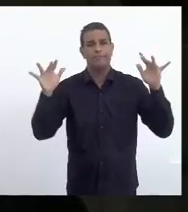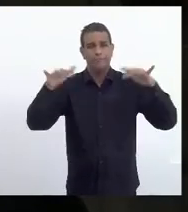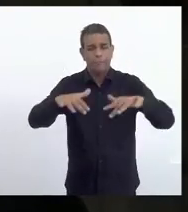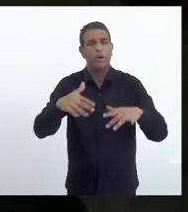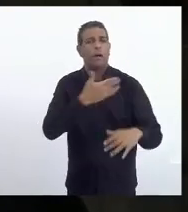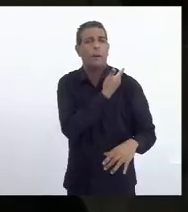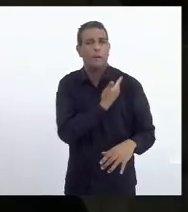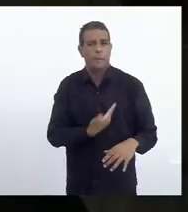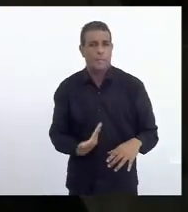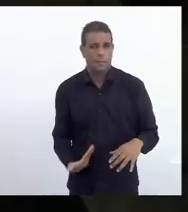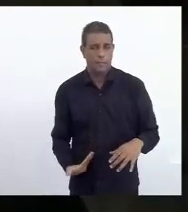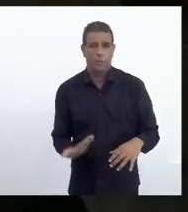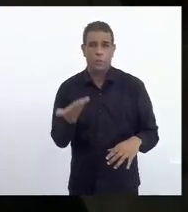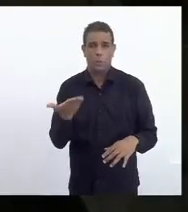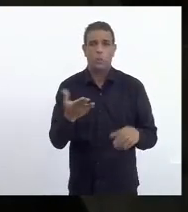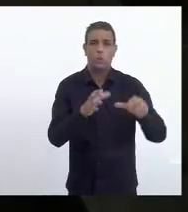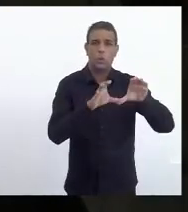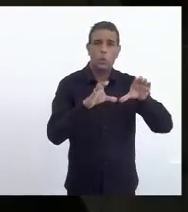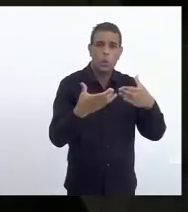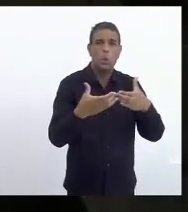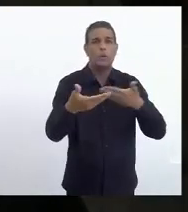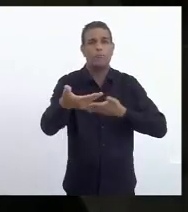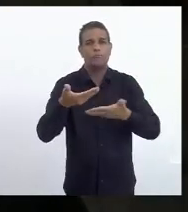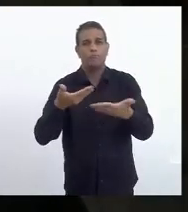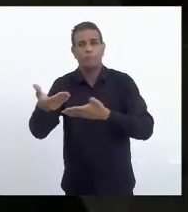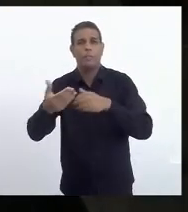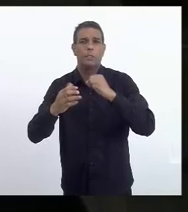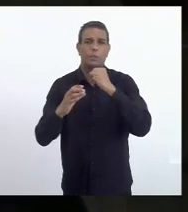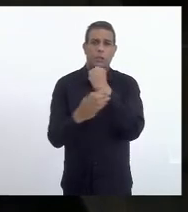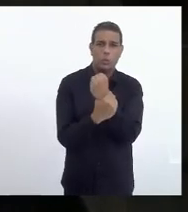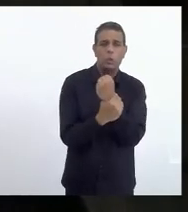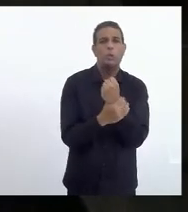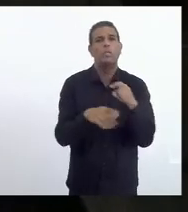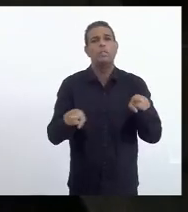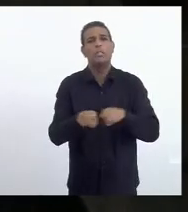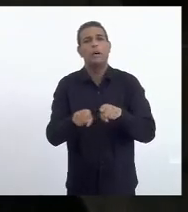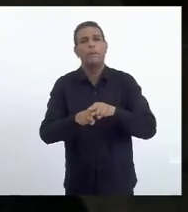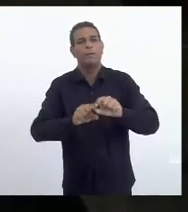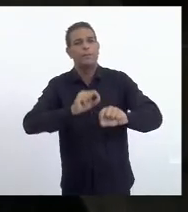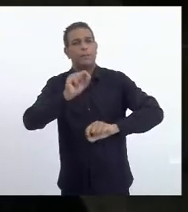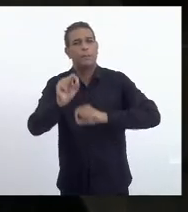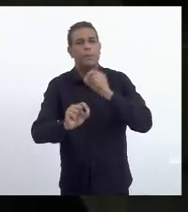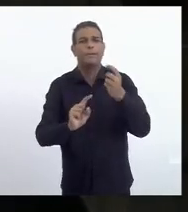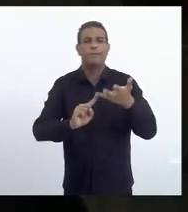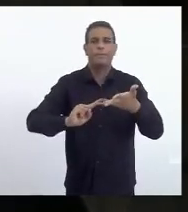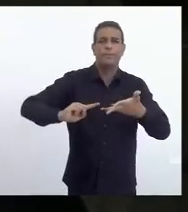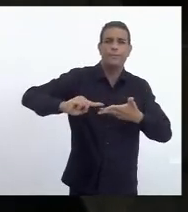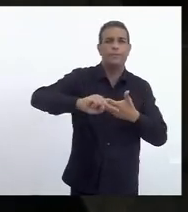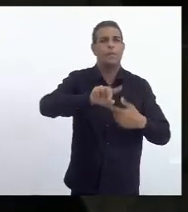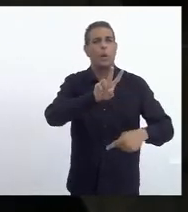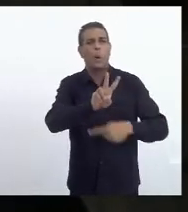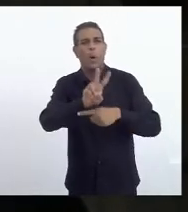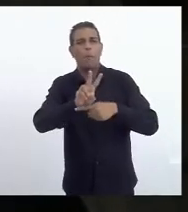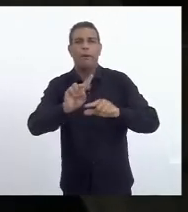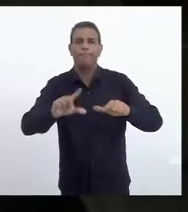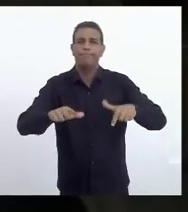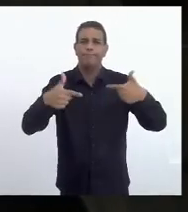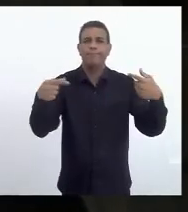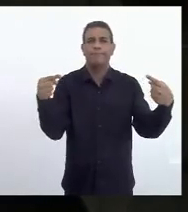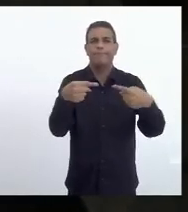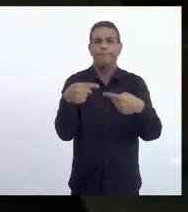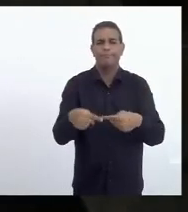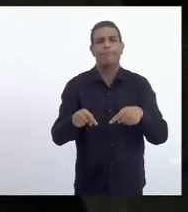presidente da república o grupo de assessores e seguranças que lhe davam proteção acompanhavam